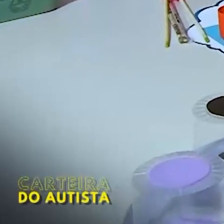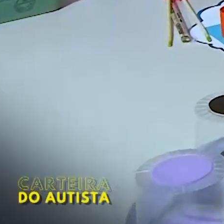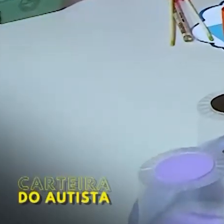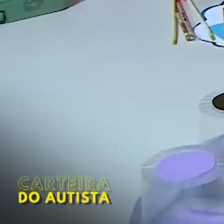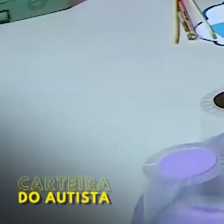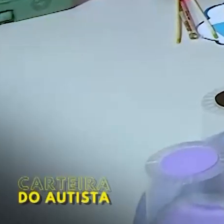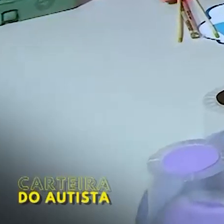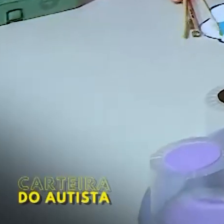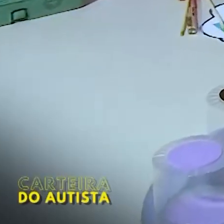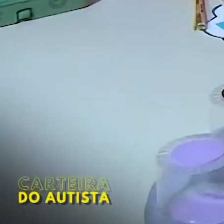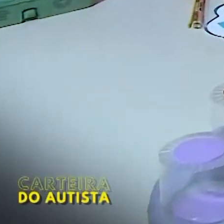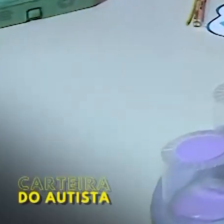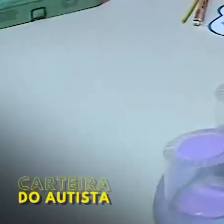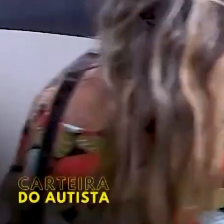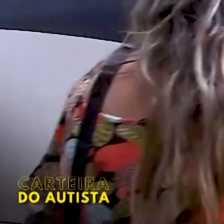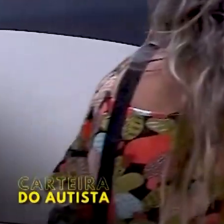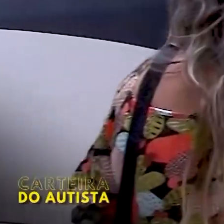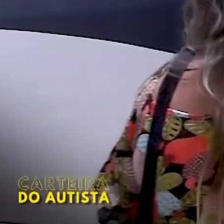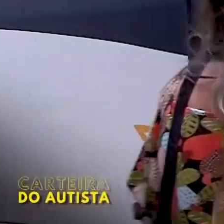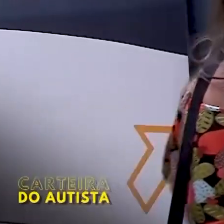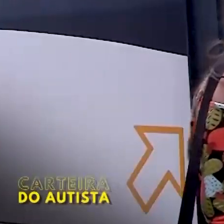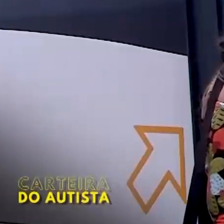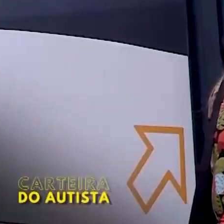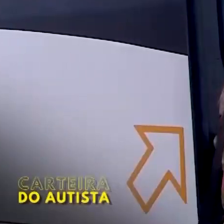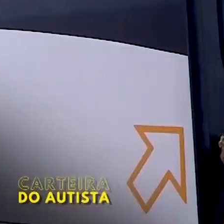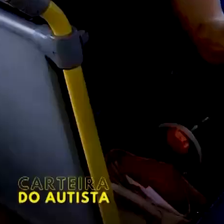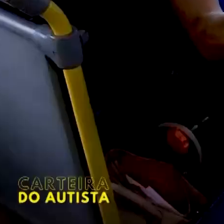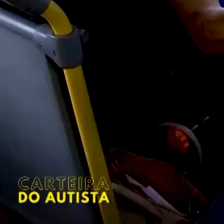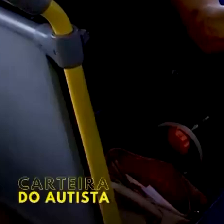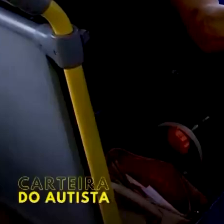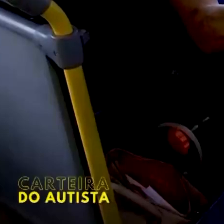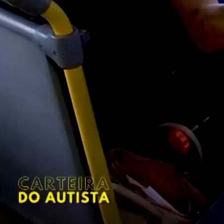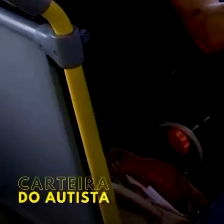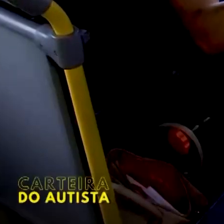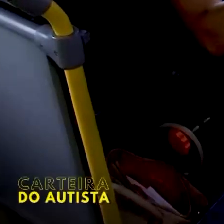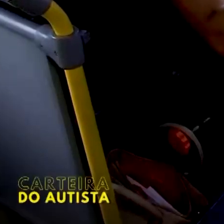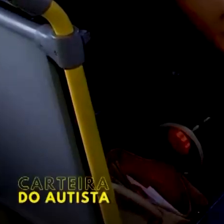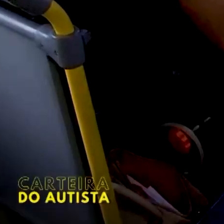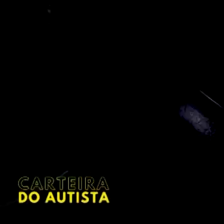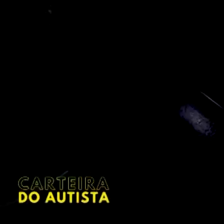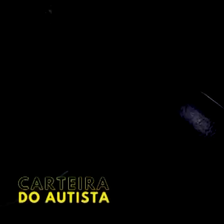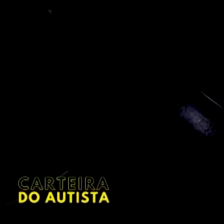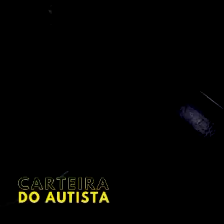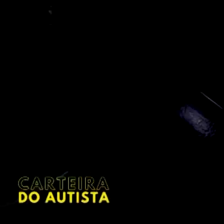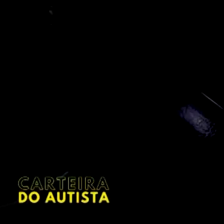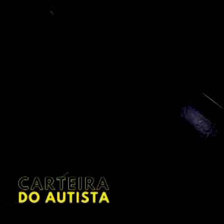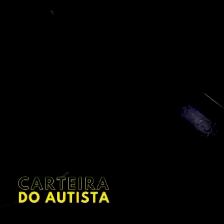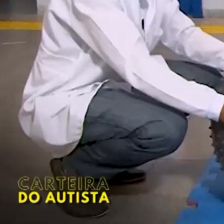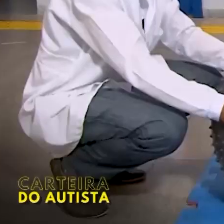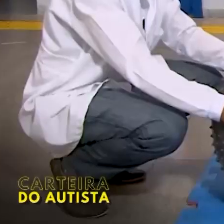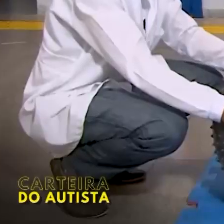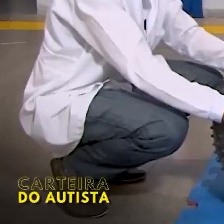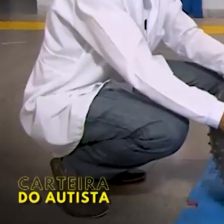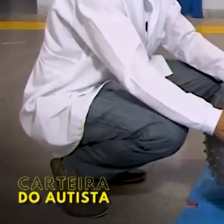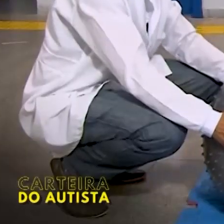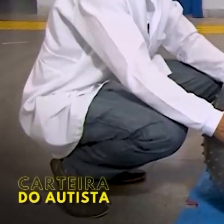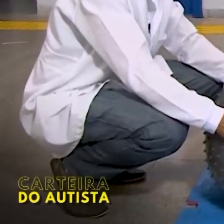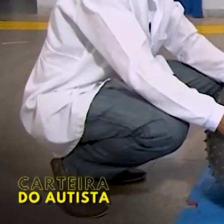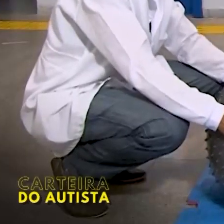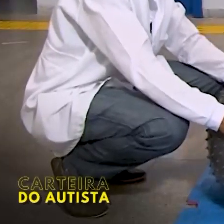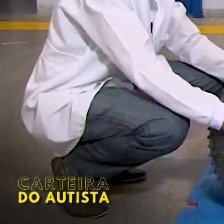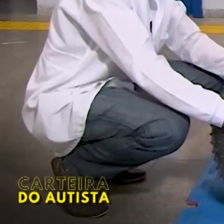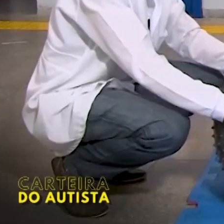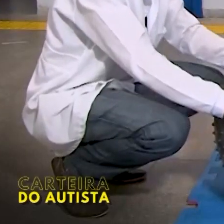da Pessoa com Transtorno do Espectro Autista, a CIPTEA, vai ajudar na construção de projetos, além de garantir